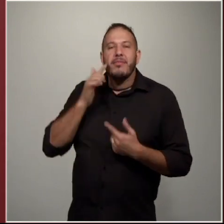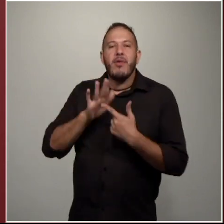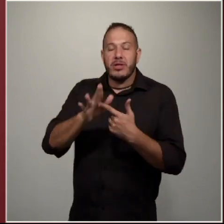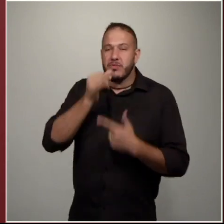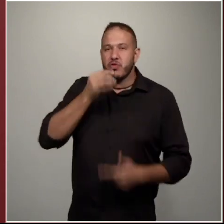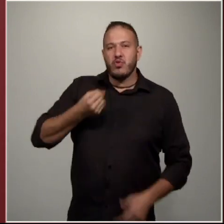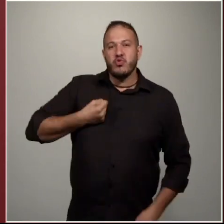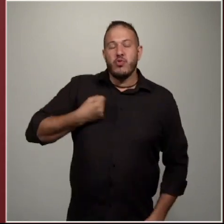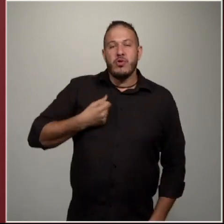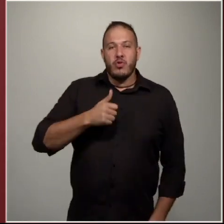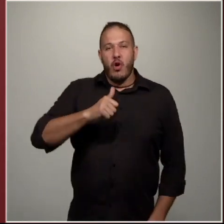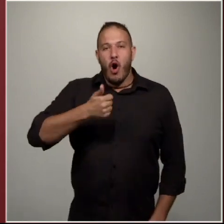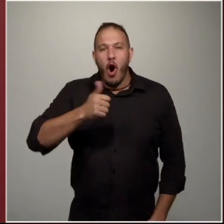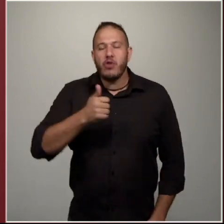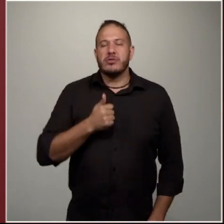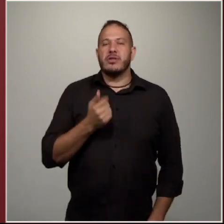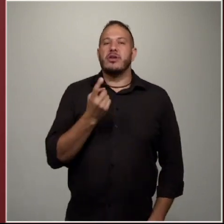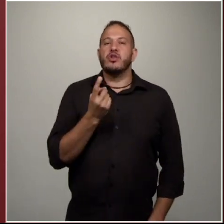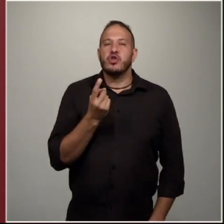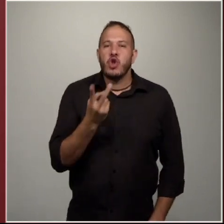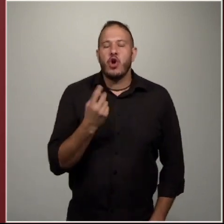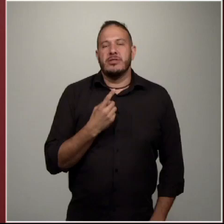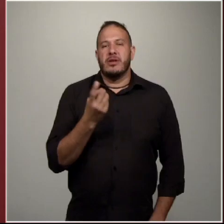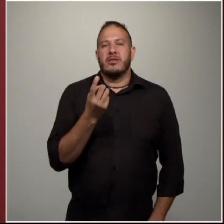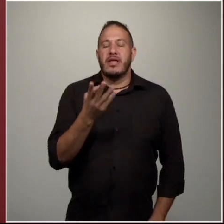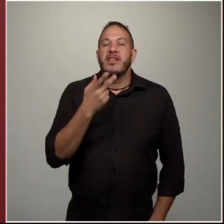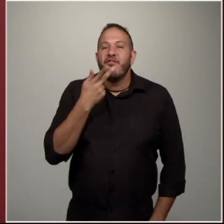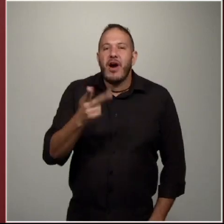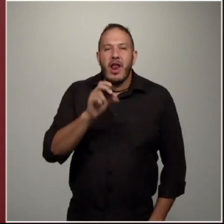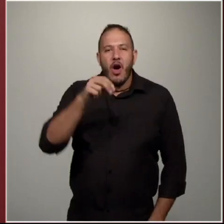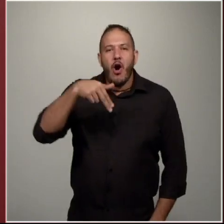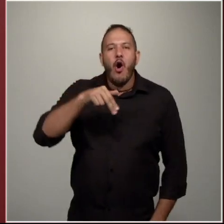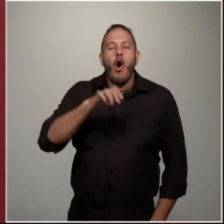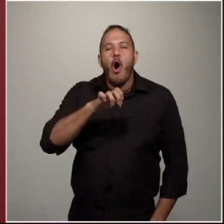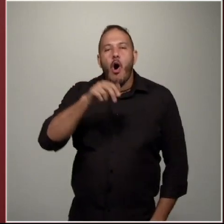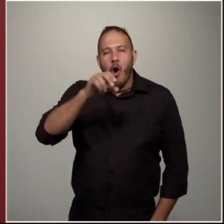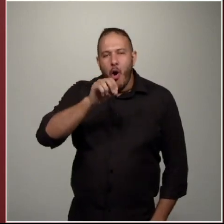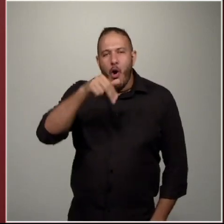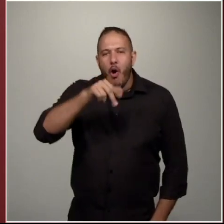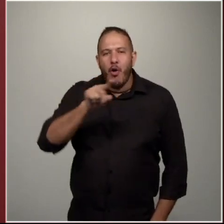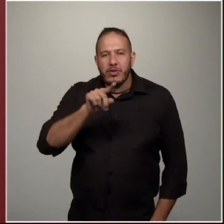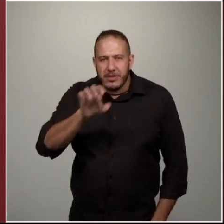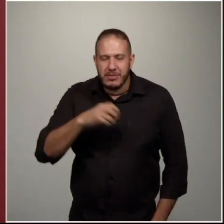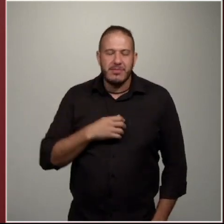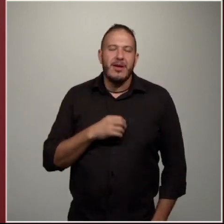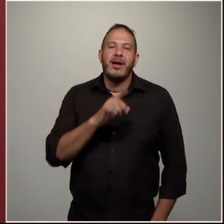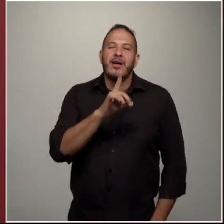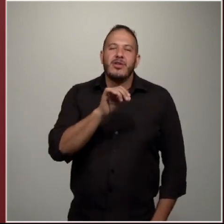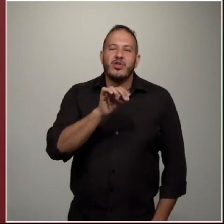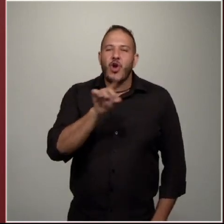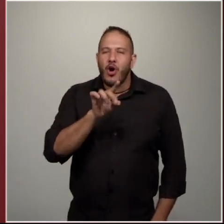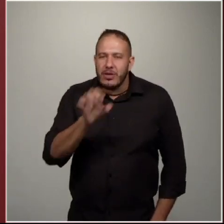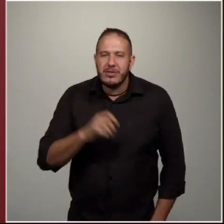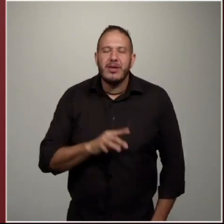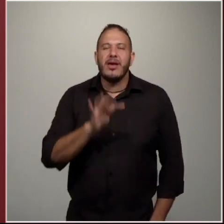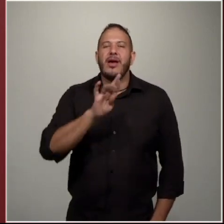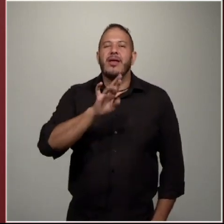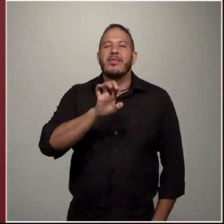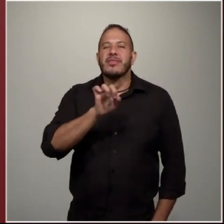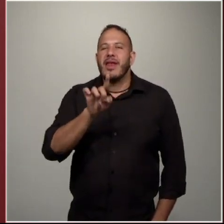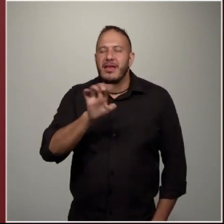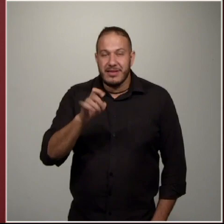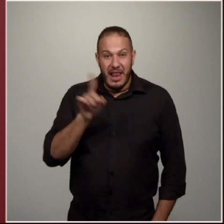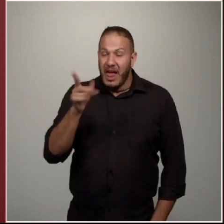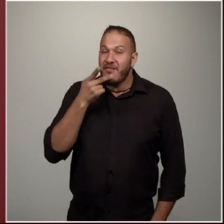11 12 13 quando a gente fala o número 11 12 e 13 ele fala por exemplo a estrutura que 11 num